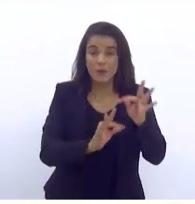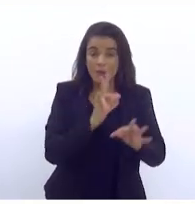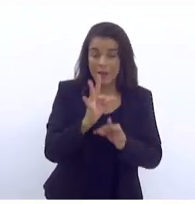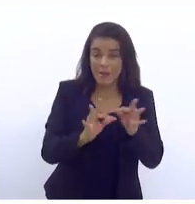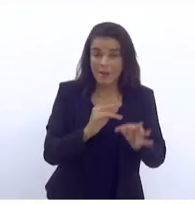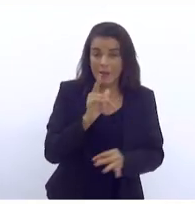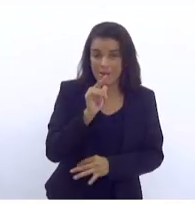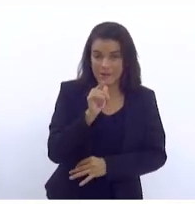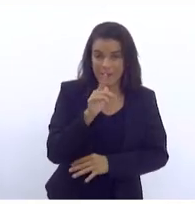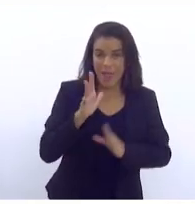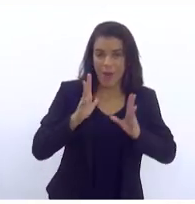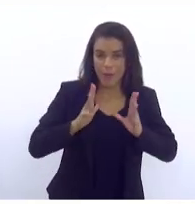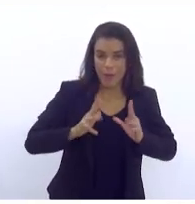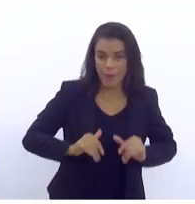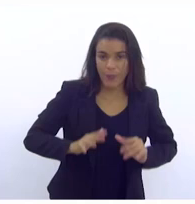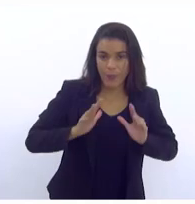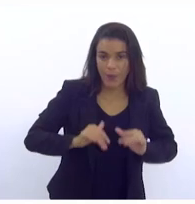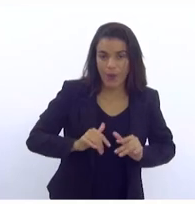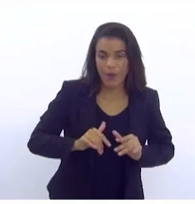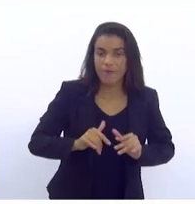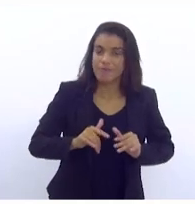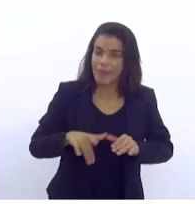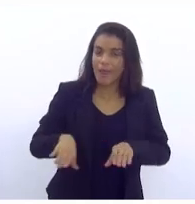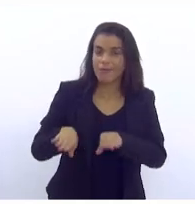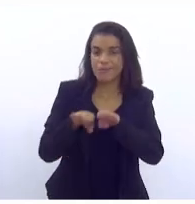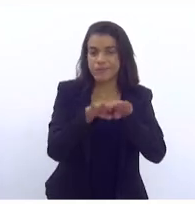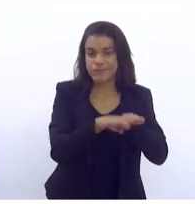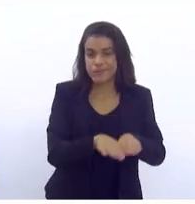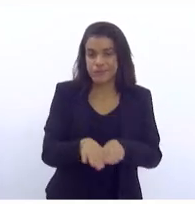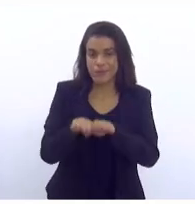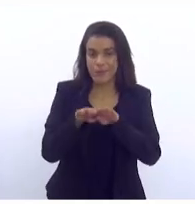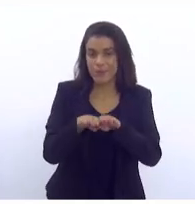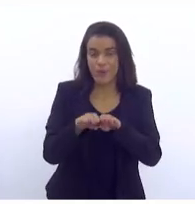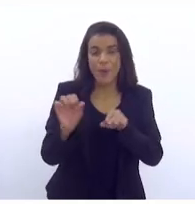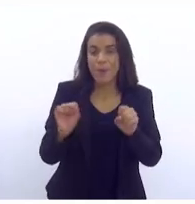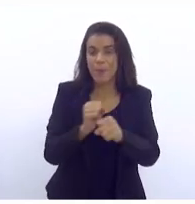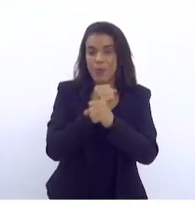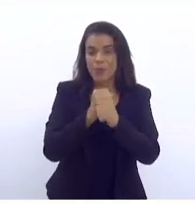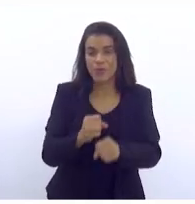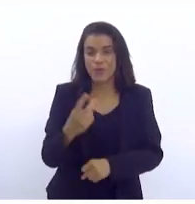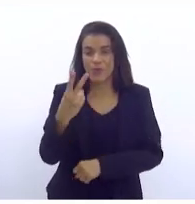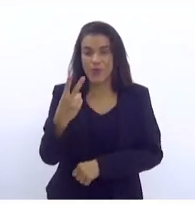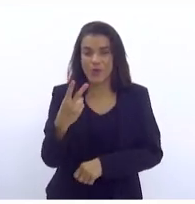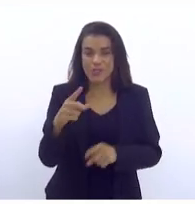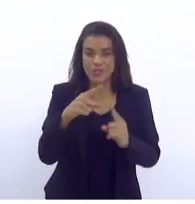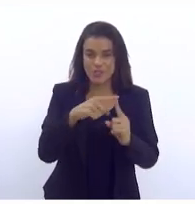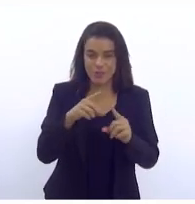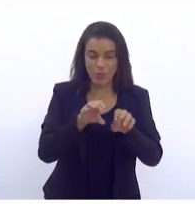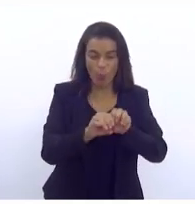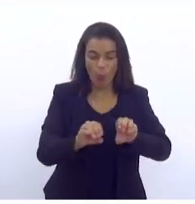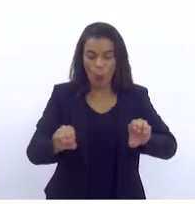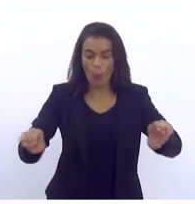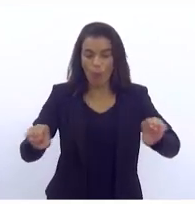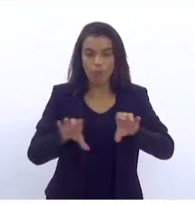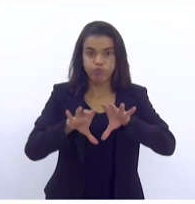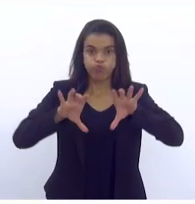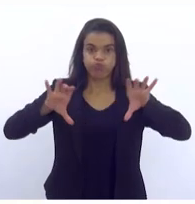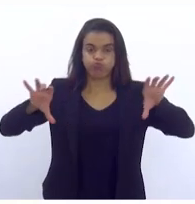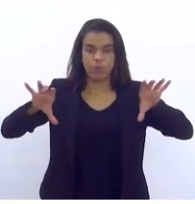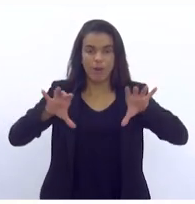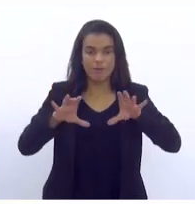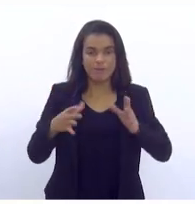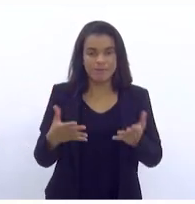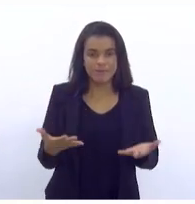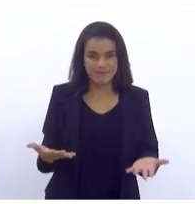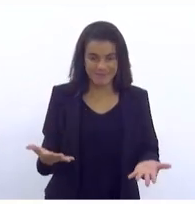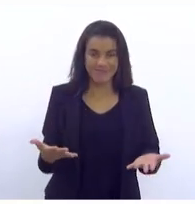monopólio natural não faz sentido eu ter duas dois canos de água passando né e a gente escolhe um fornecedor ou outro por razões